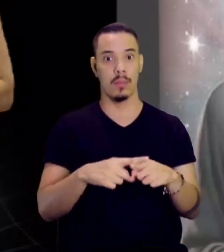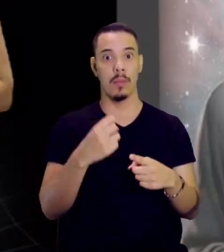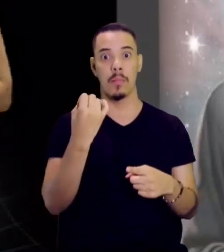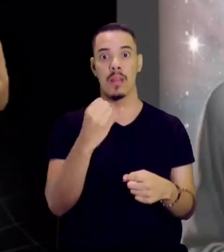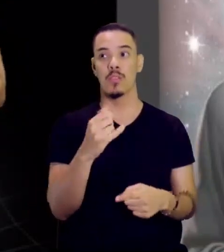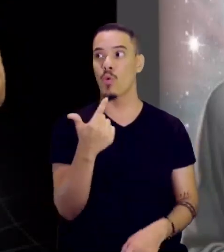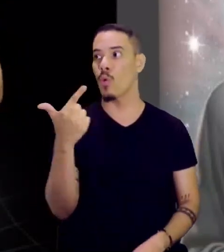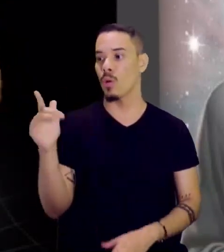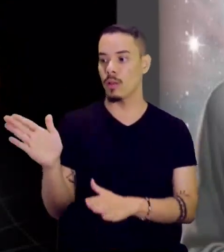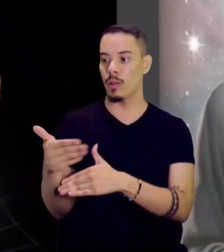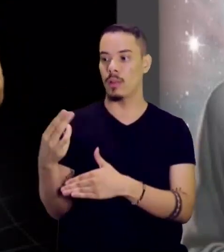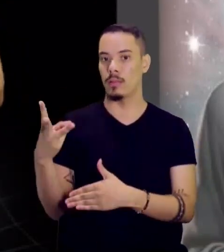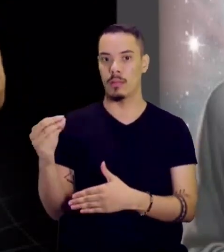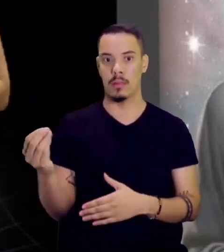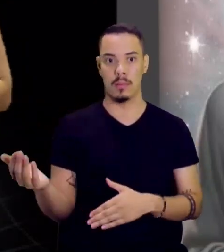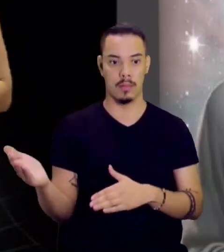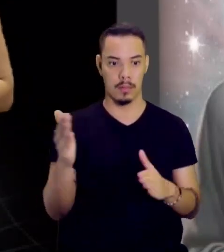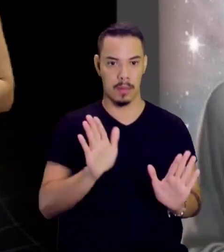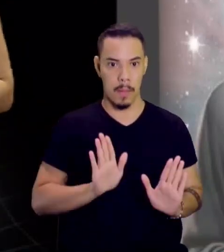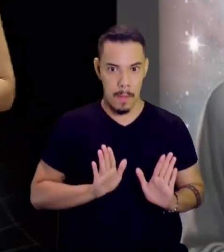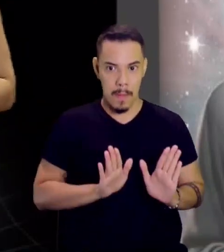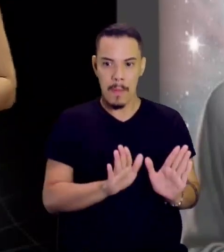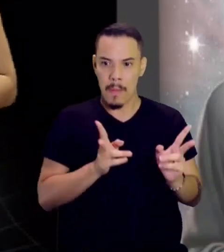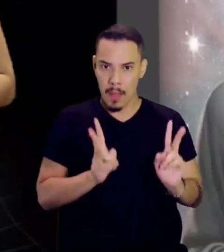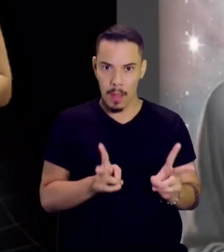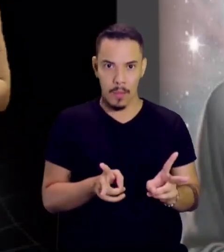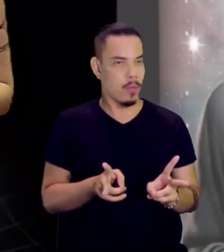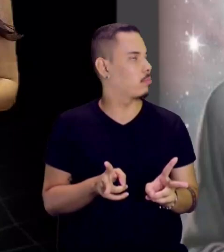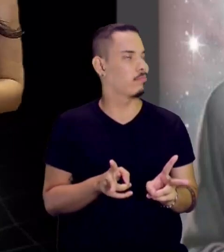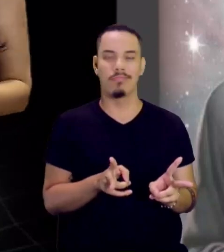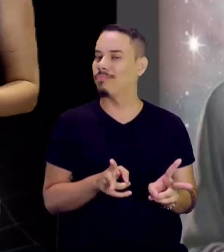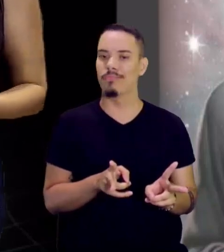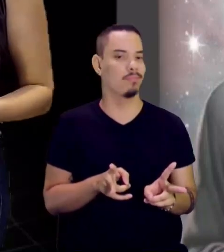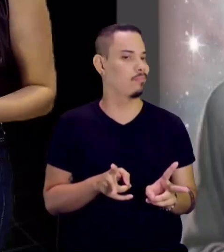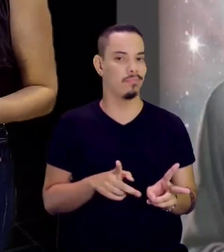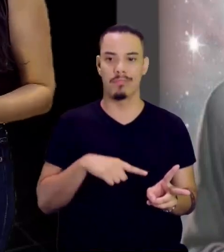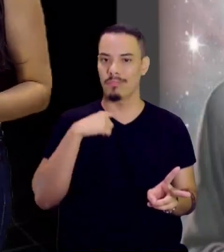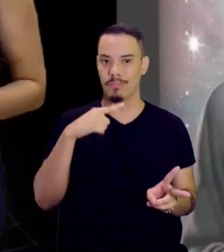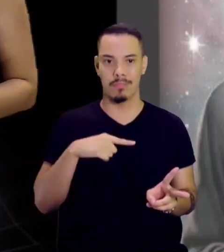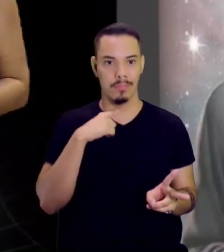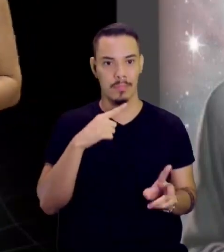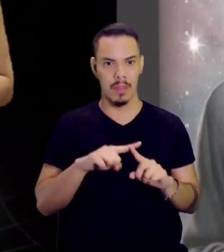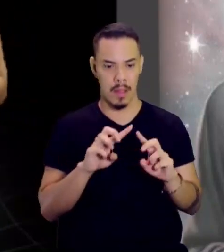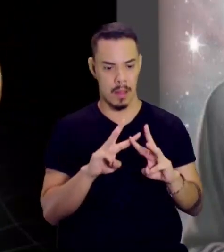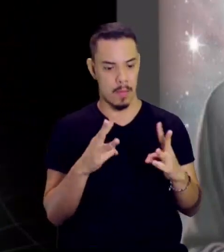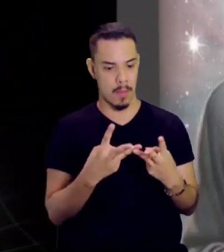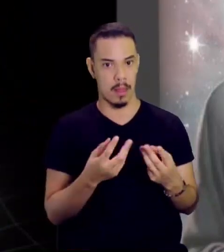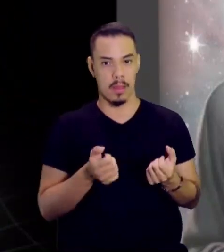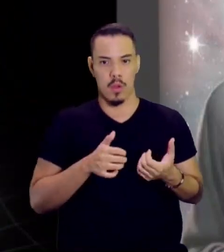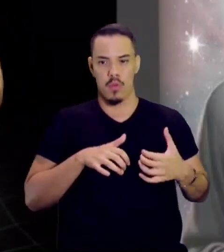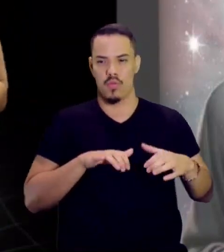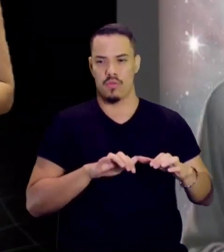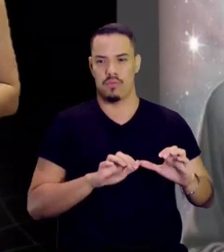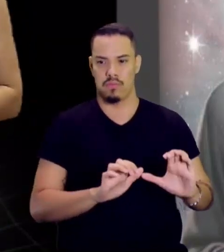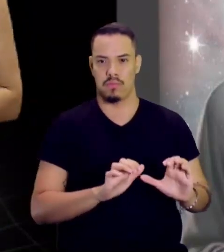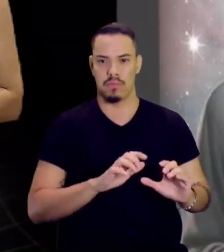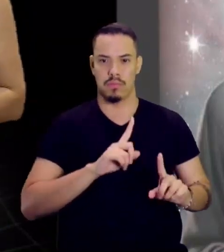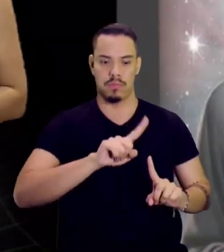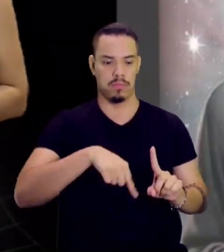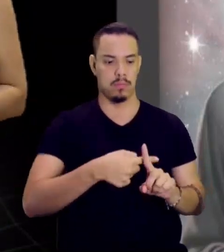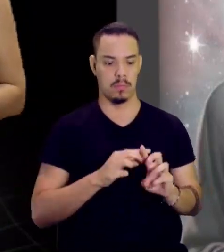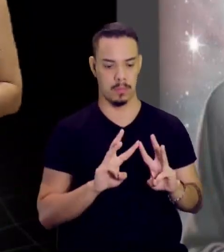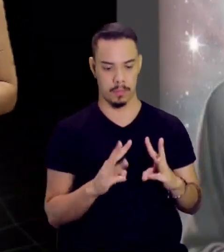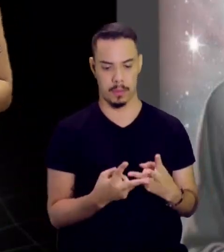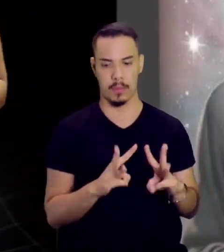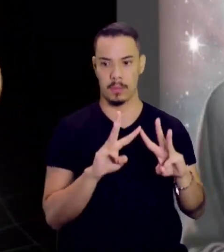outra caixa lá de 30 kg, vai fazer a mesma força, vai empurrar igual? Não, não vai empurrar igual. Aumenta a massa, porque aí passa a ser 2 massas, na verdade, né?